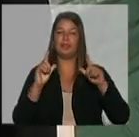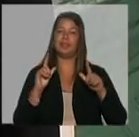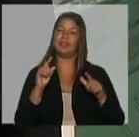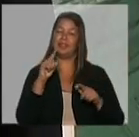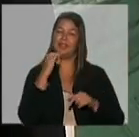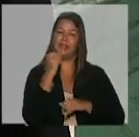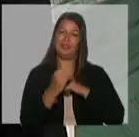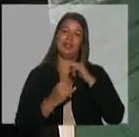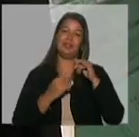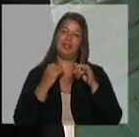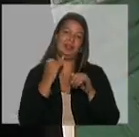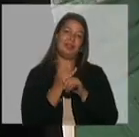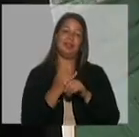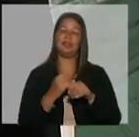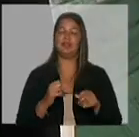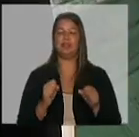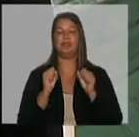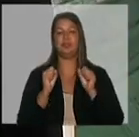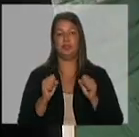site